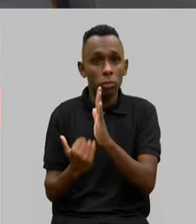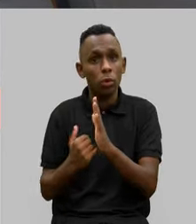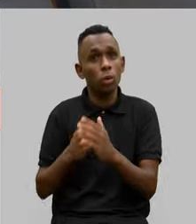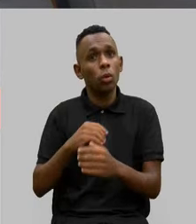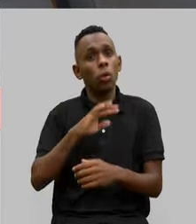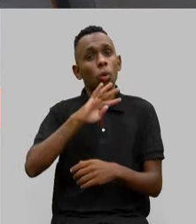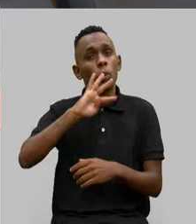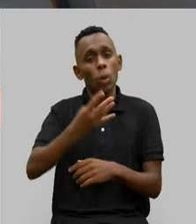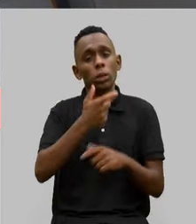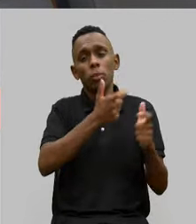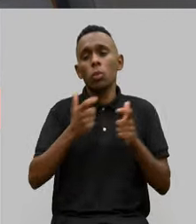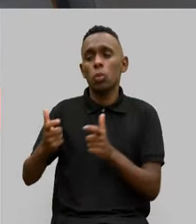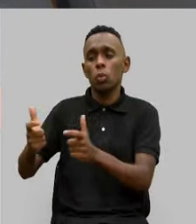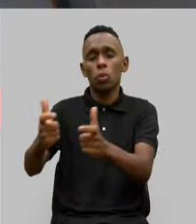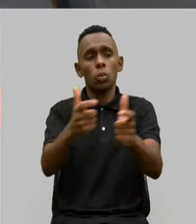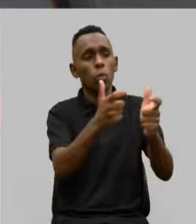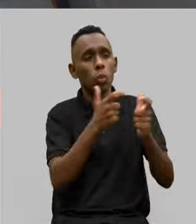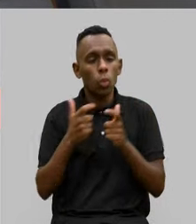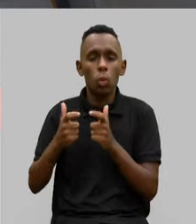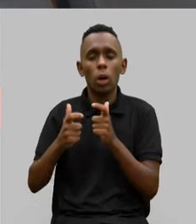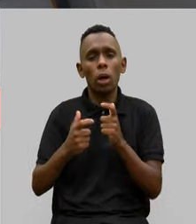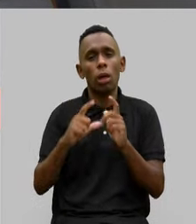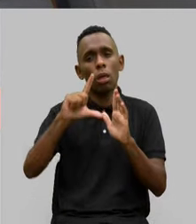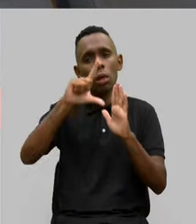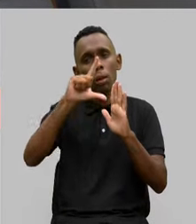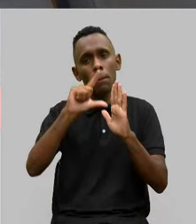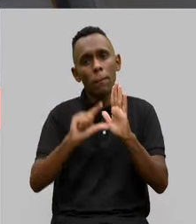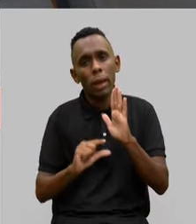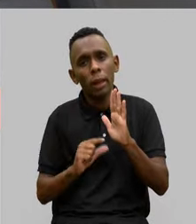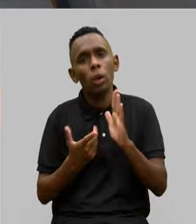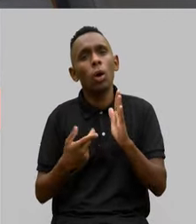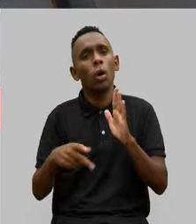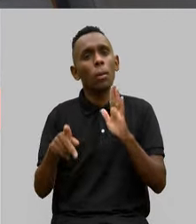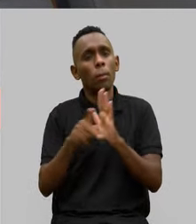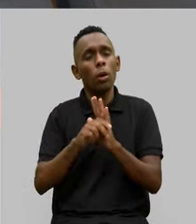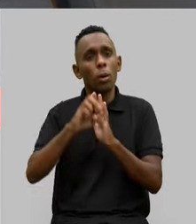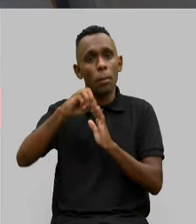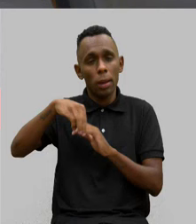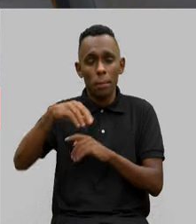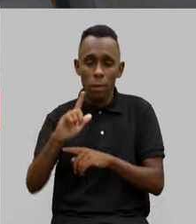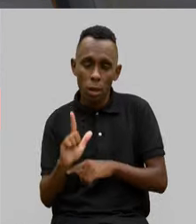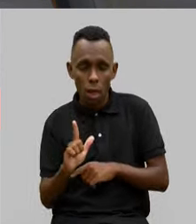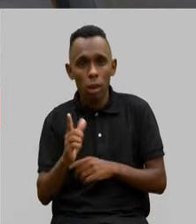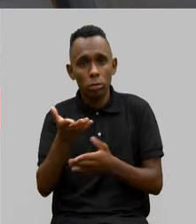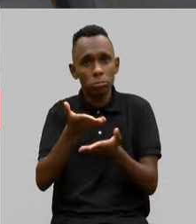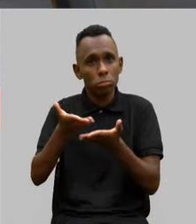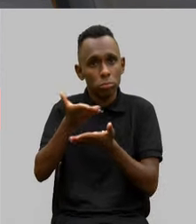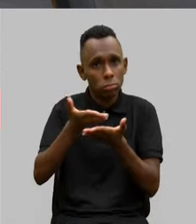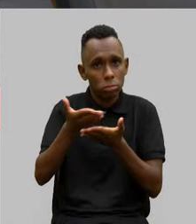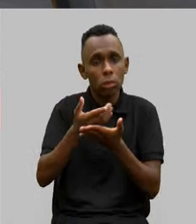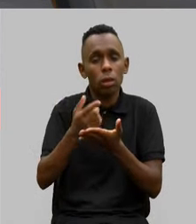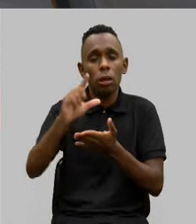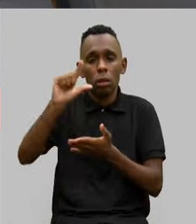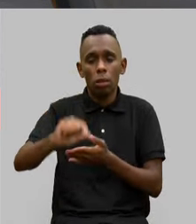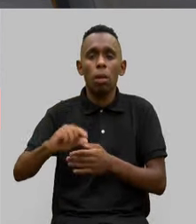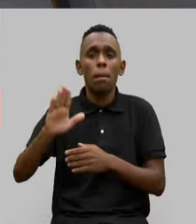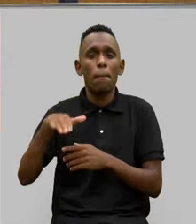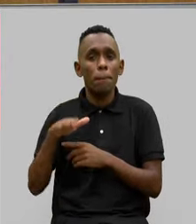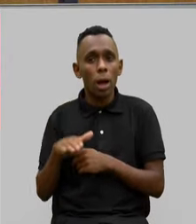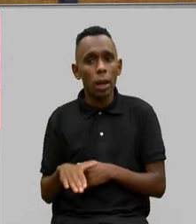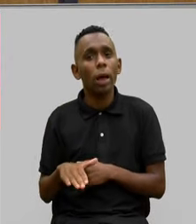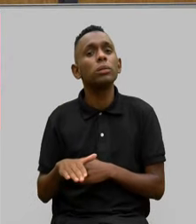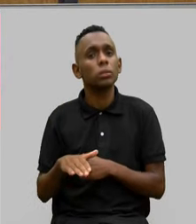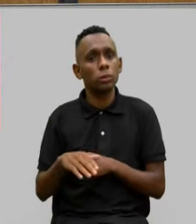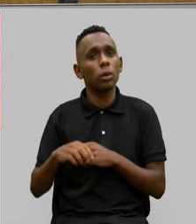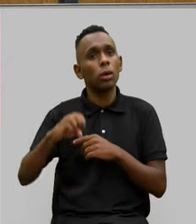pontos de venda com o menor tratamento de miligrama né de centavos de miligrama de